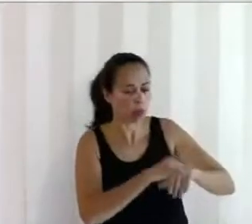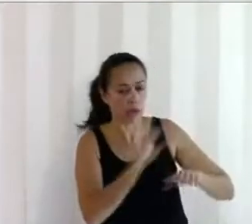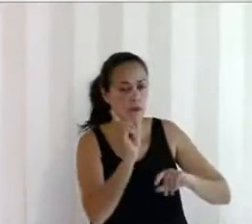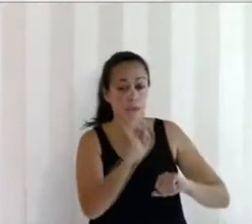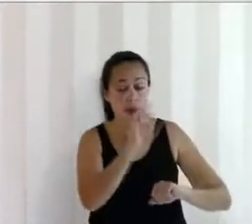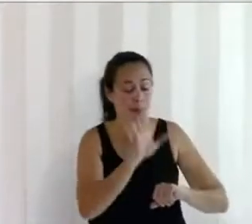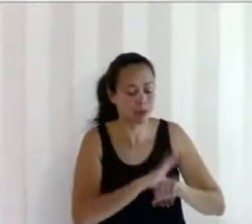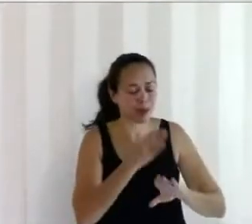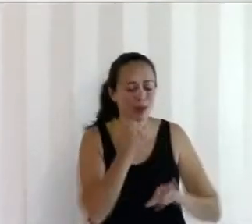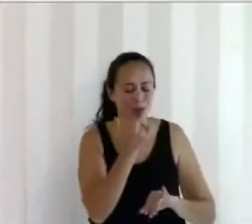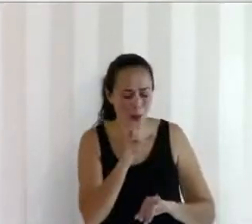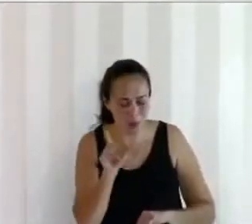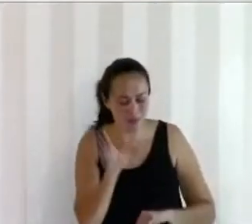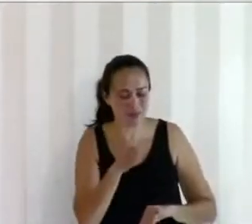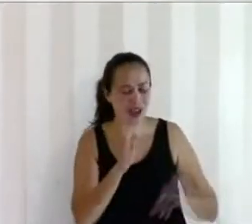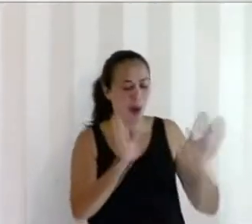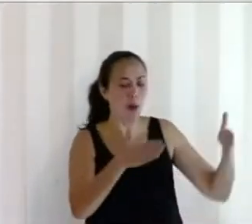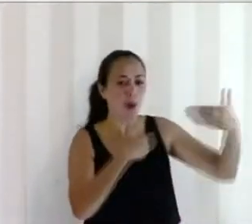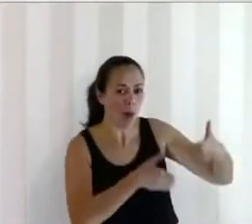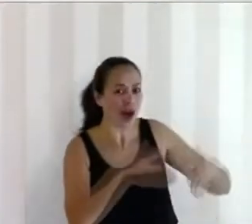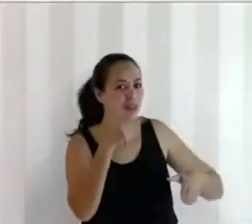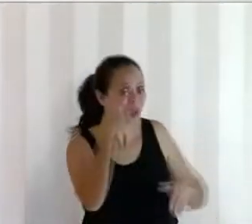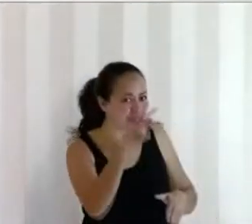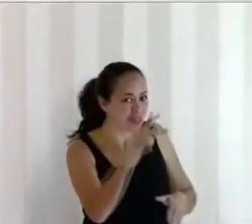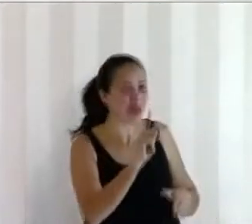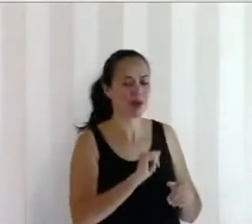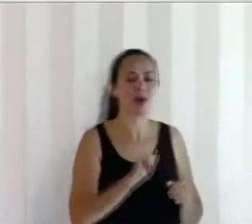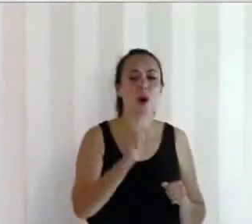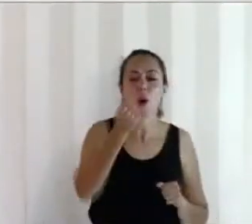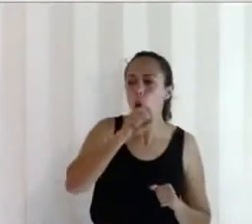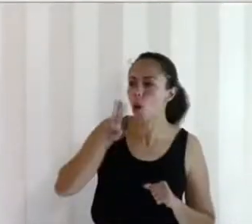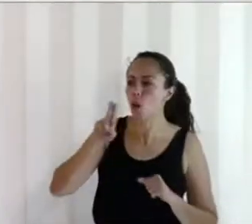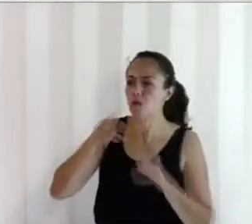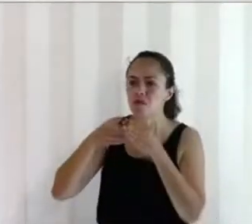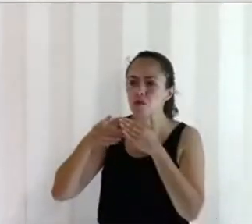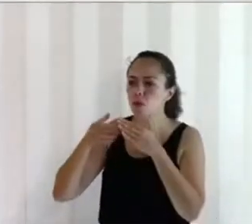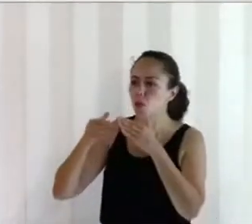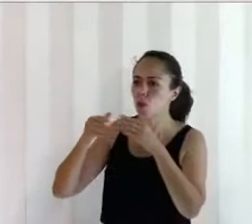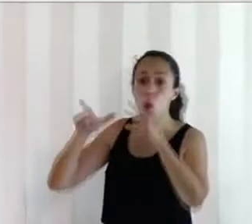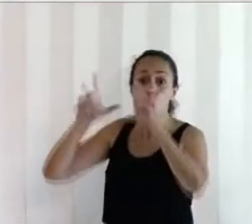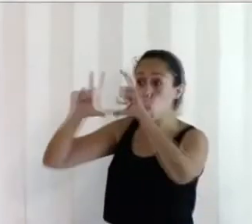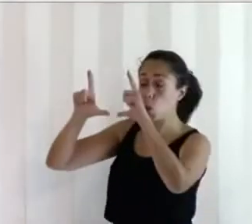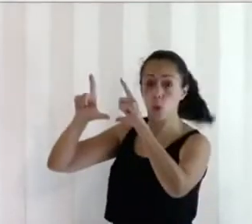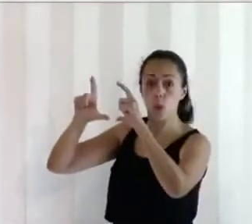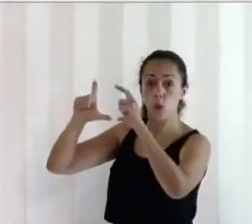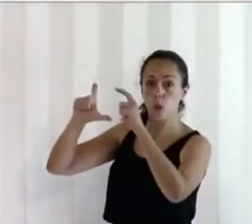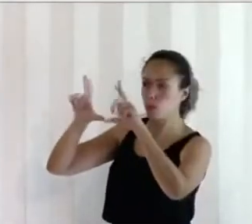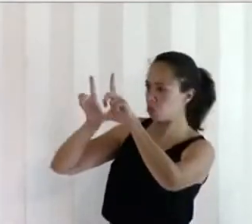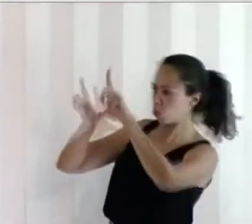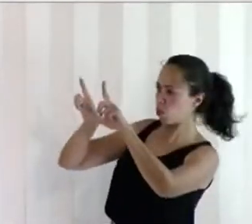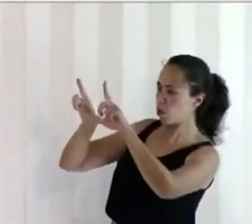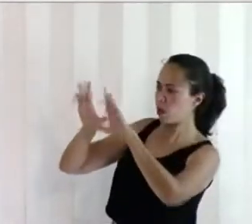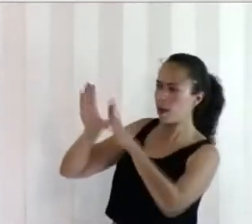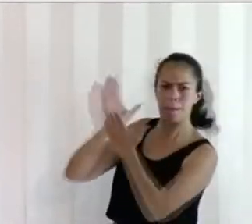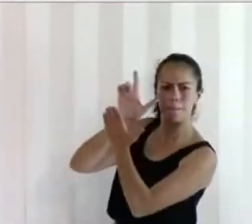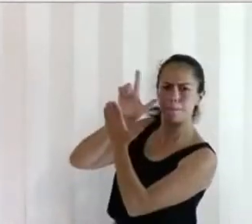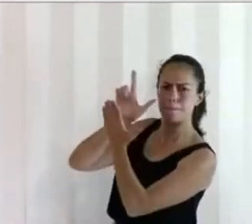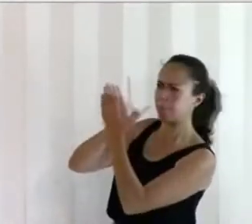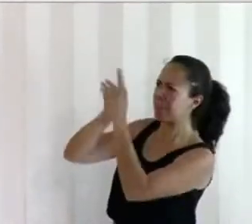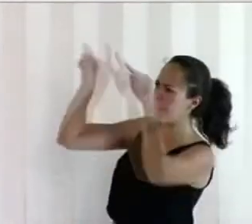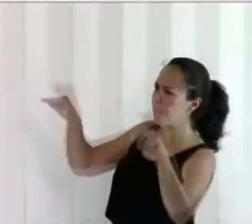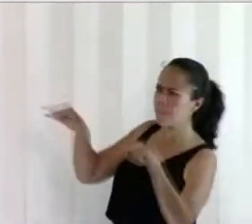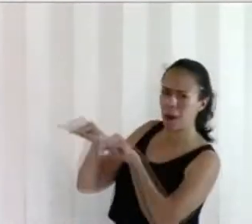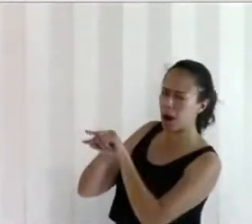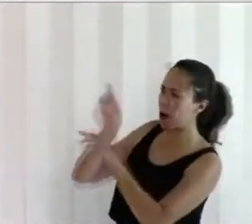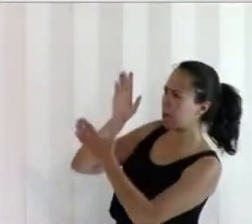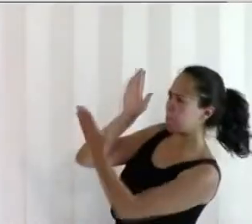que normalmente se coloca o horário do colégio, que tal estar lá também